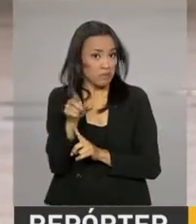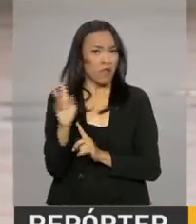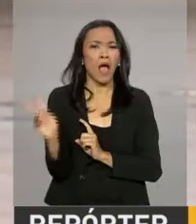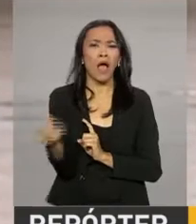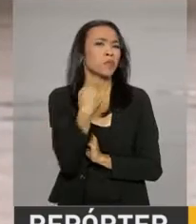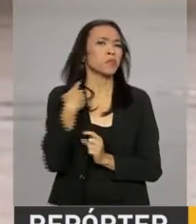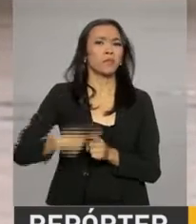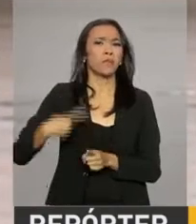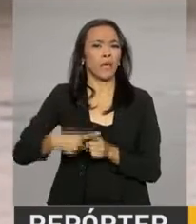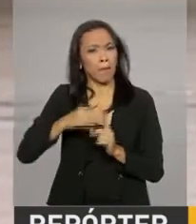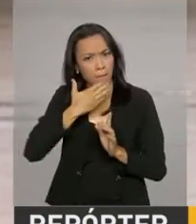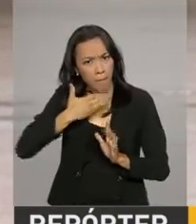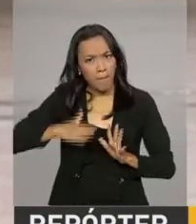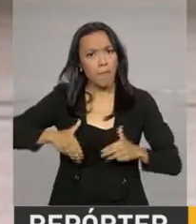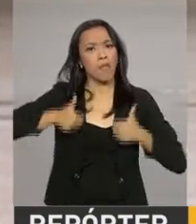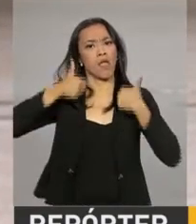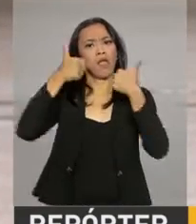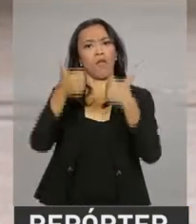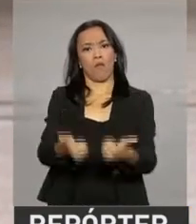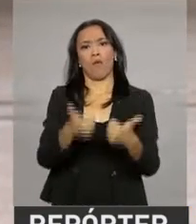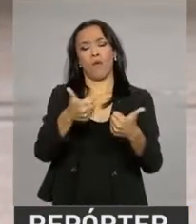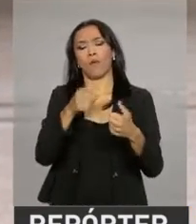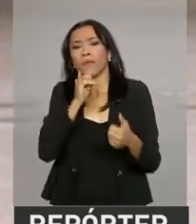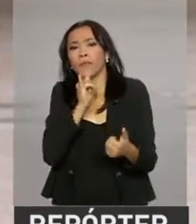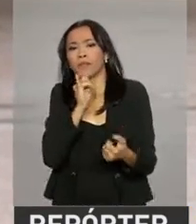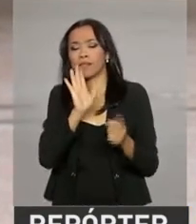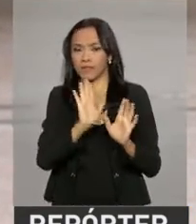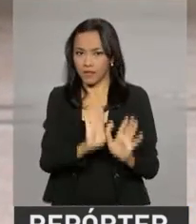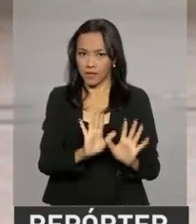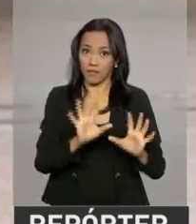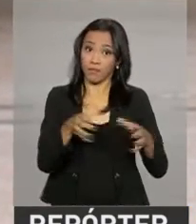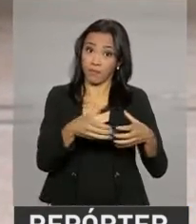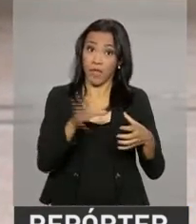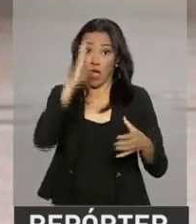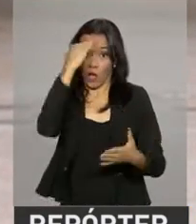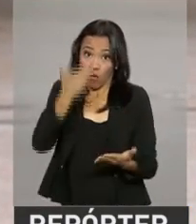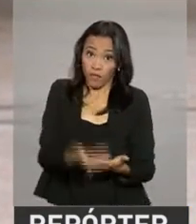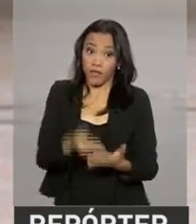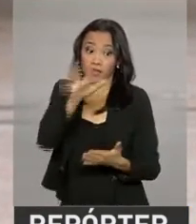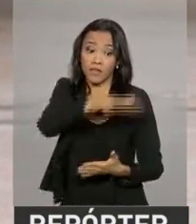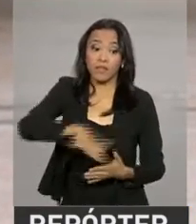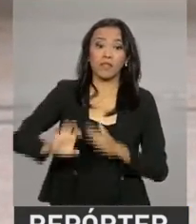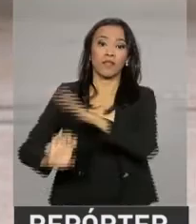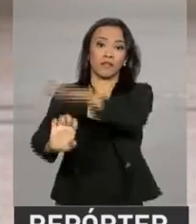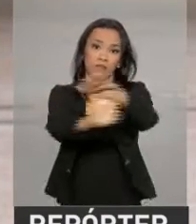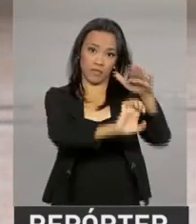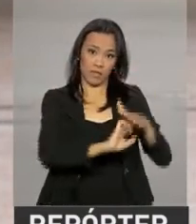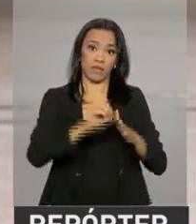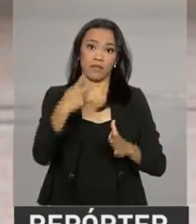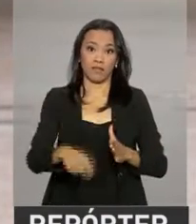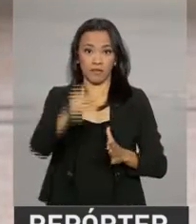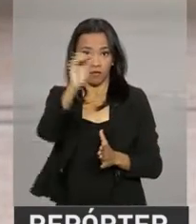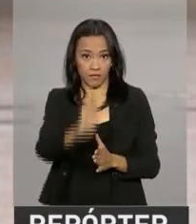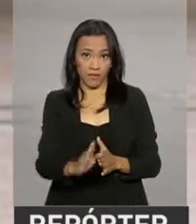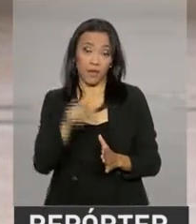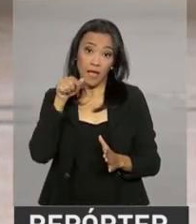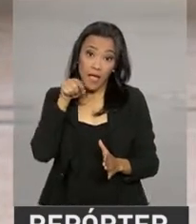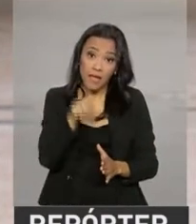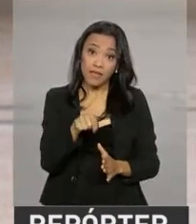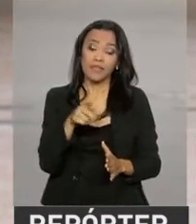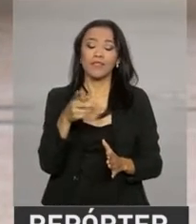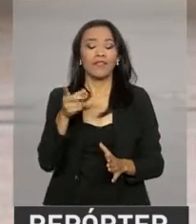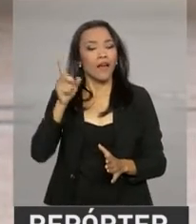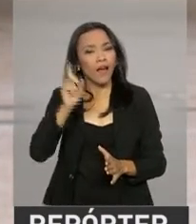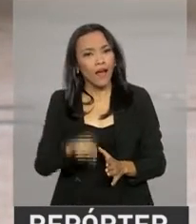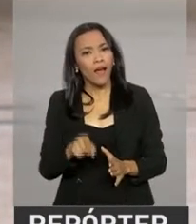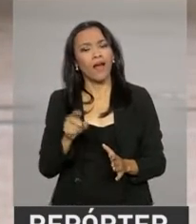devido à melhora em uma série de indicadores, como, por exemplo, a confiança dos setores produtivos. Essa nova estimativa, ela deve